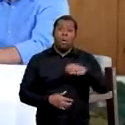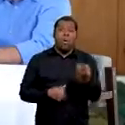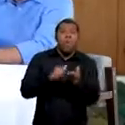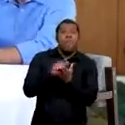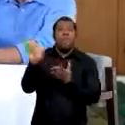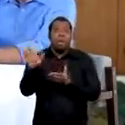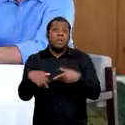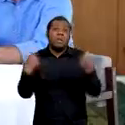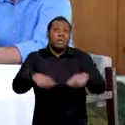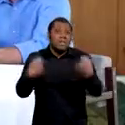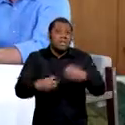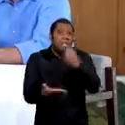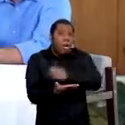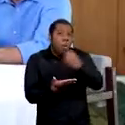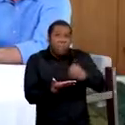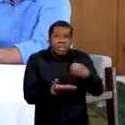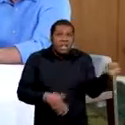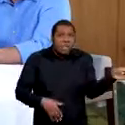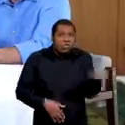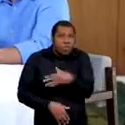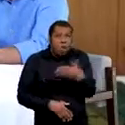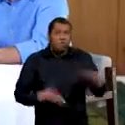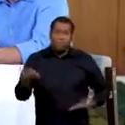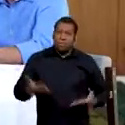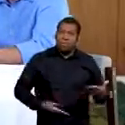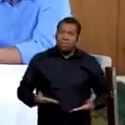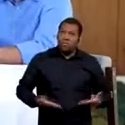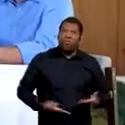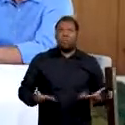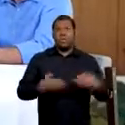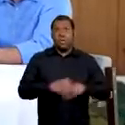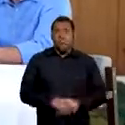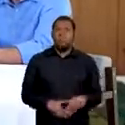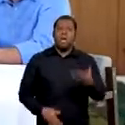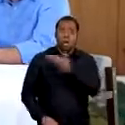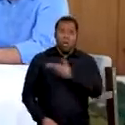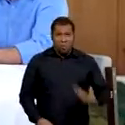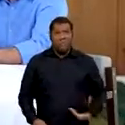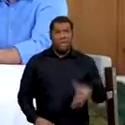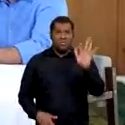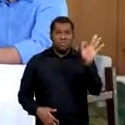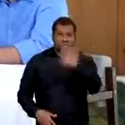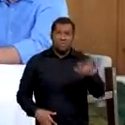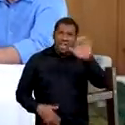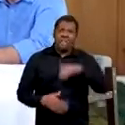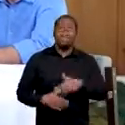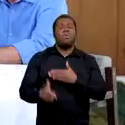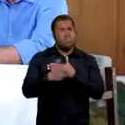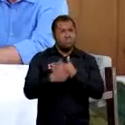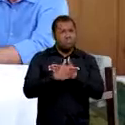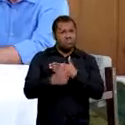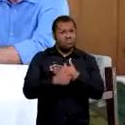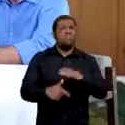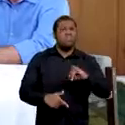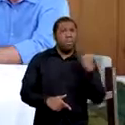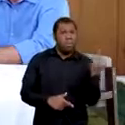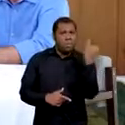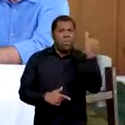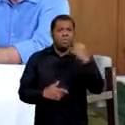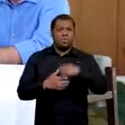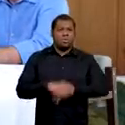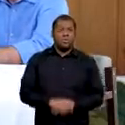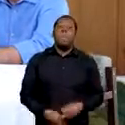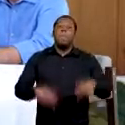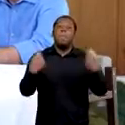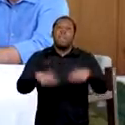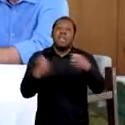né? A contratação para o governo federal requer, enfim, é todo um processo, digamos assim, né? Requer você fazer